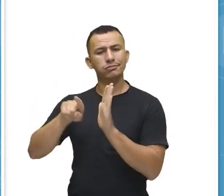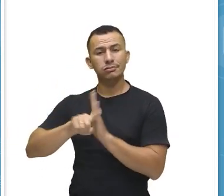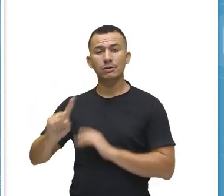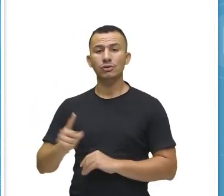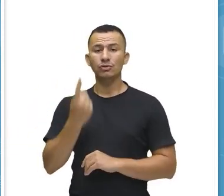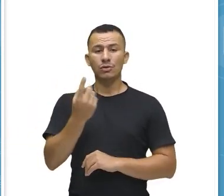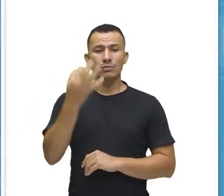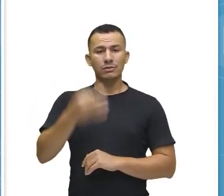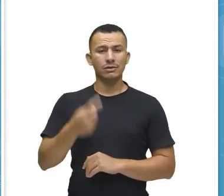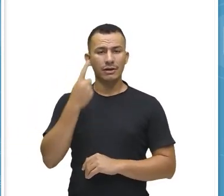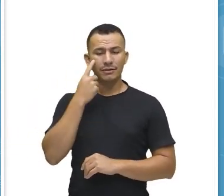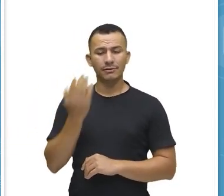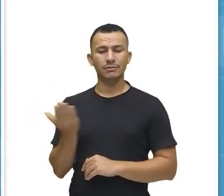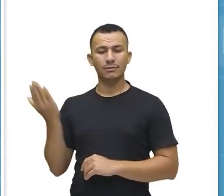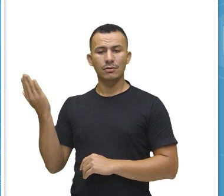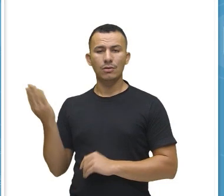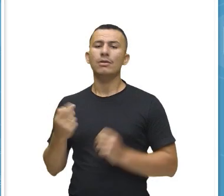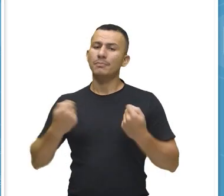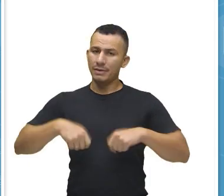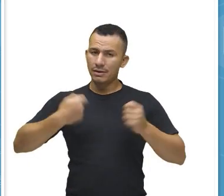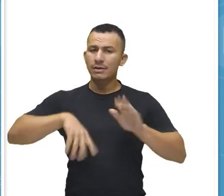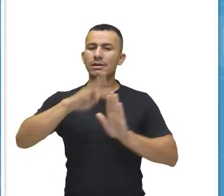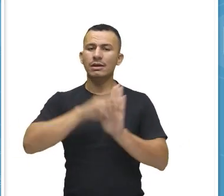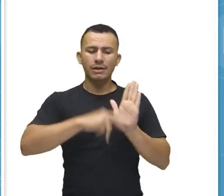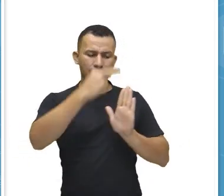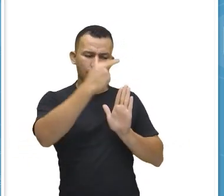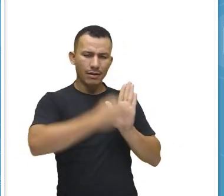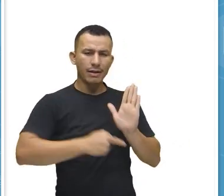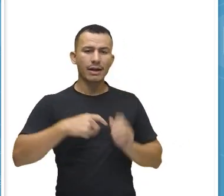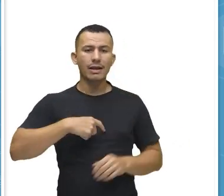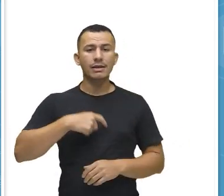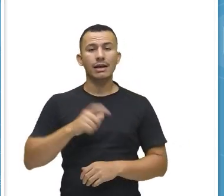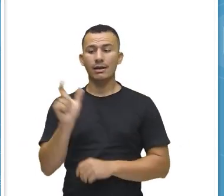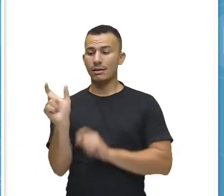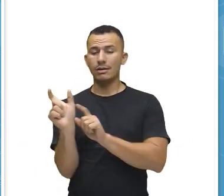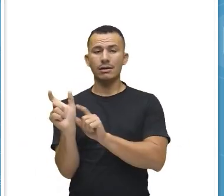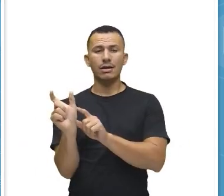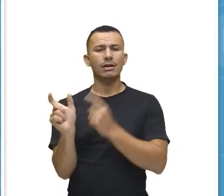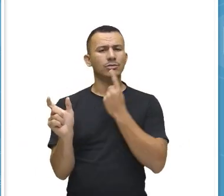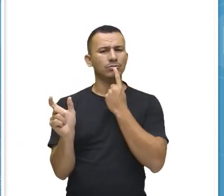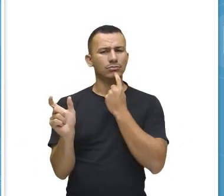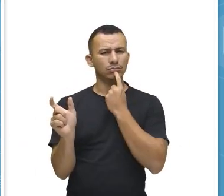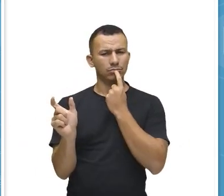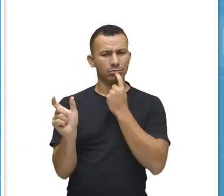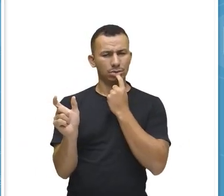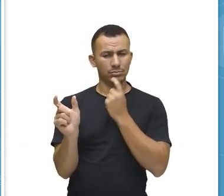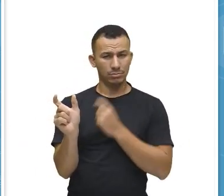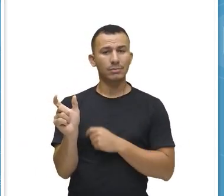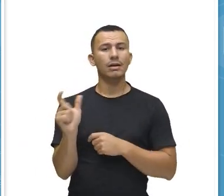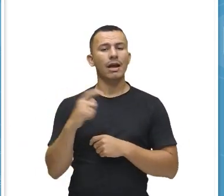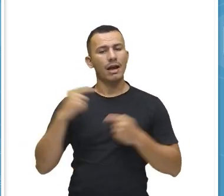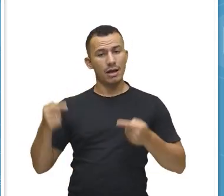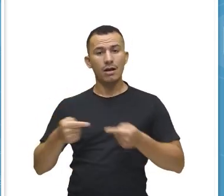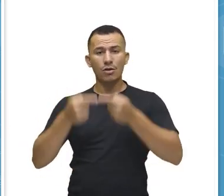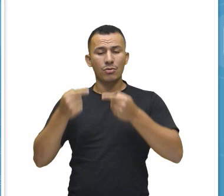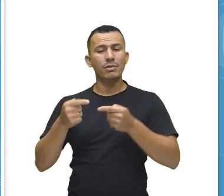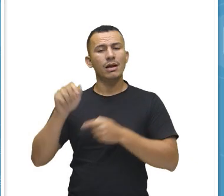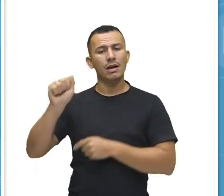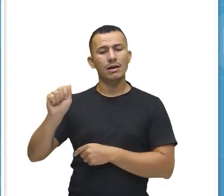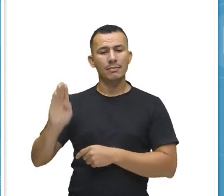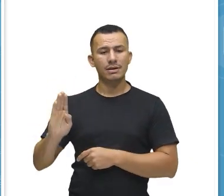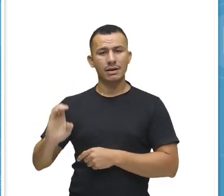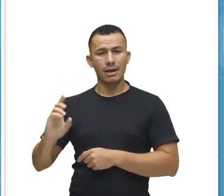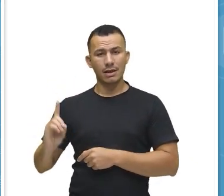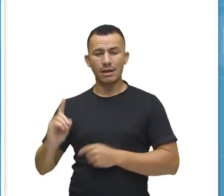Olha o texto, você vai ler todo. E claro que o trecho destacado aqui no comando tem a ver com o texto que você vai ler,